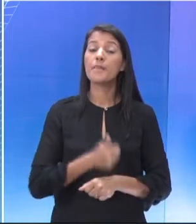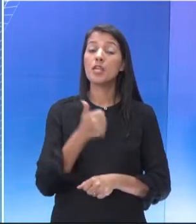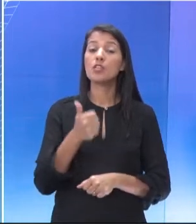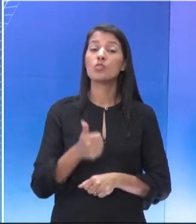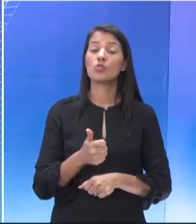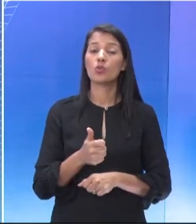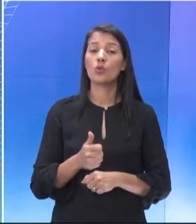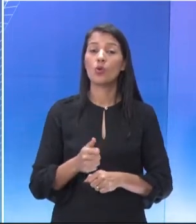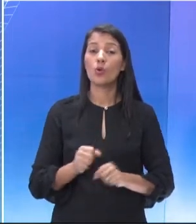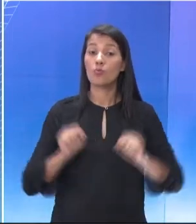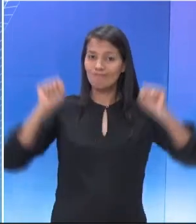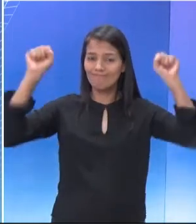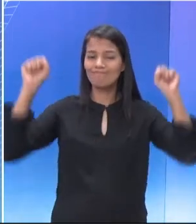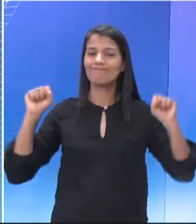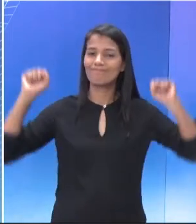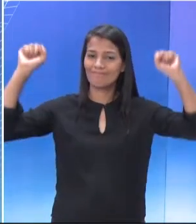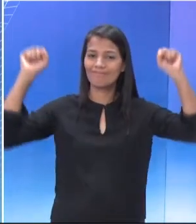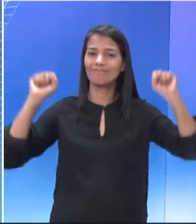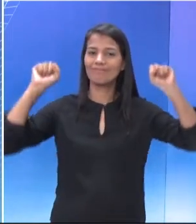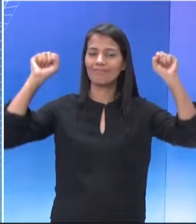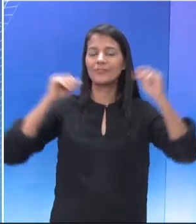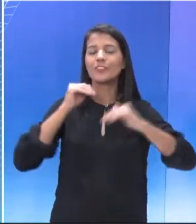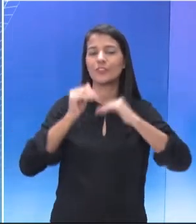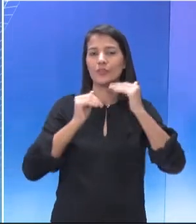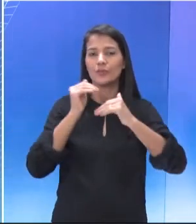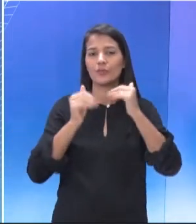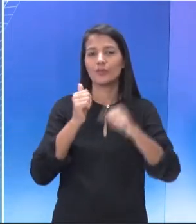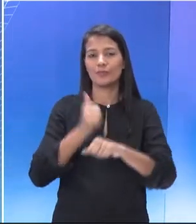casa para desenvolver aí o seu tecido muscular.